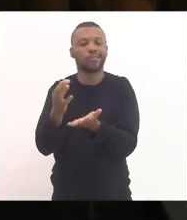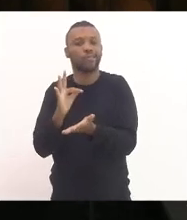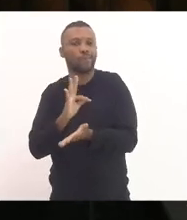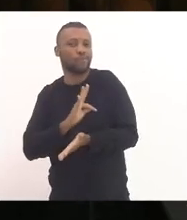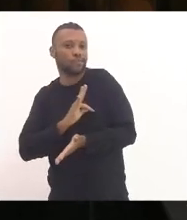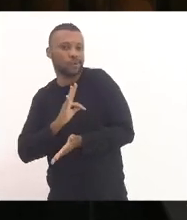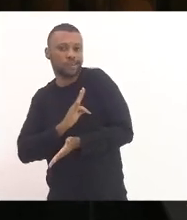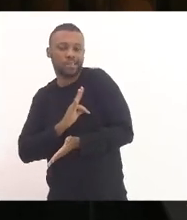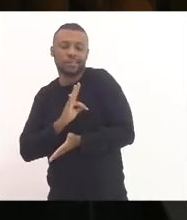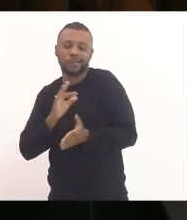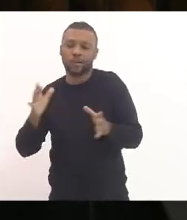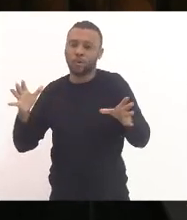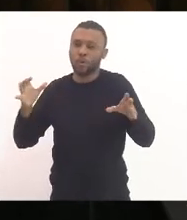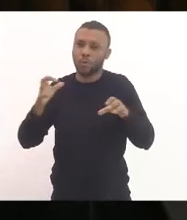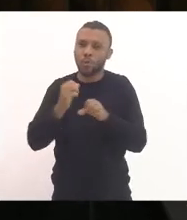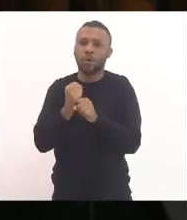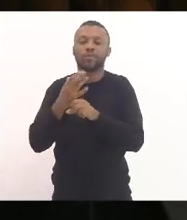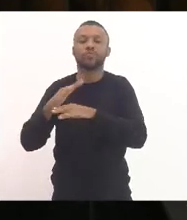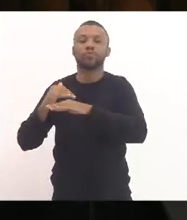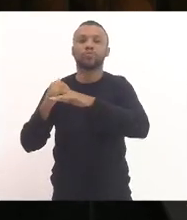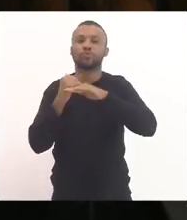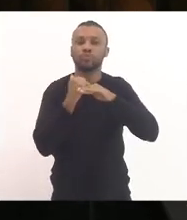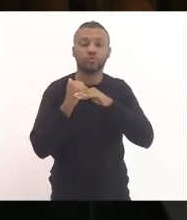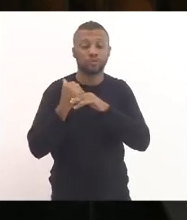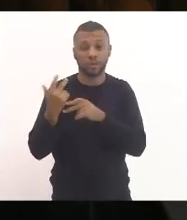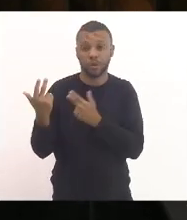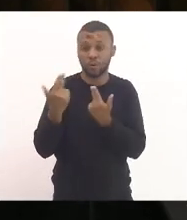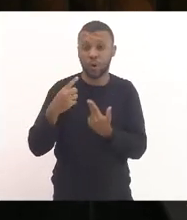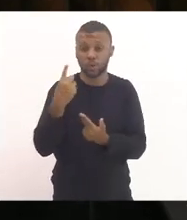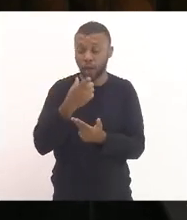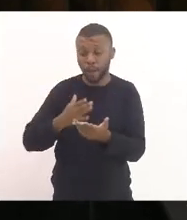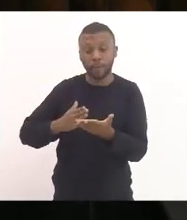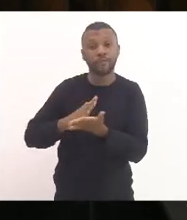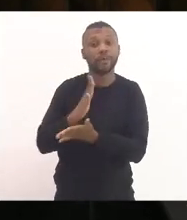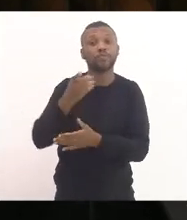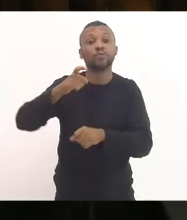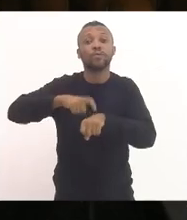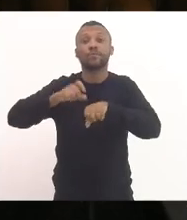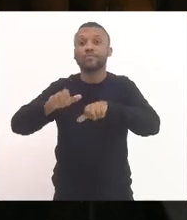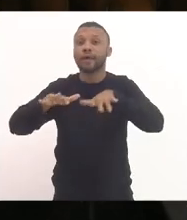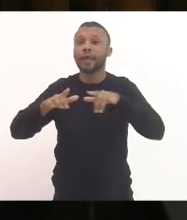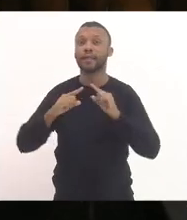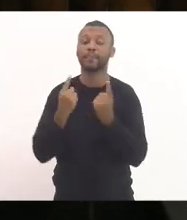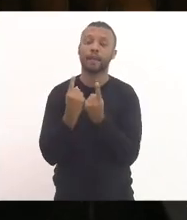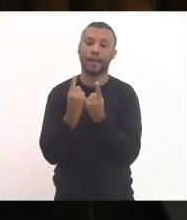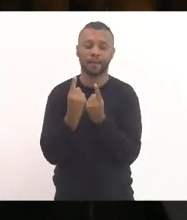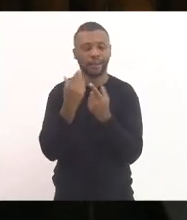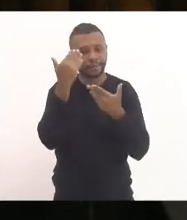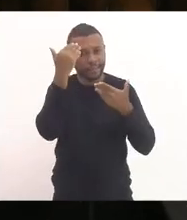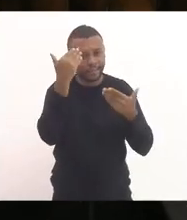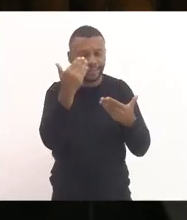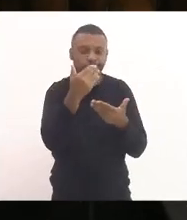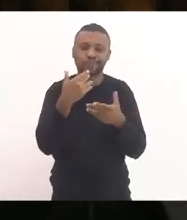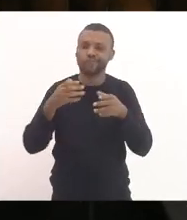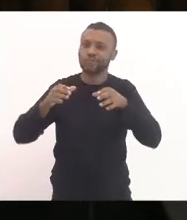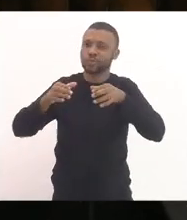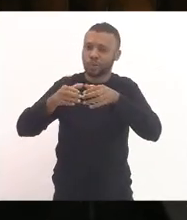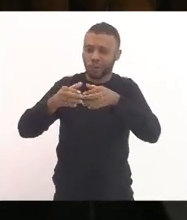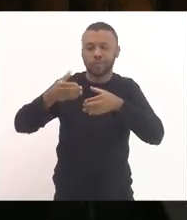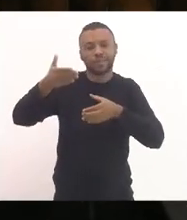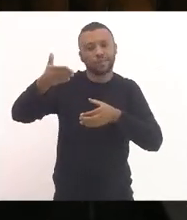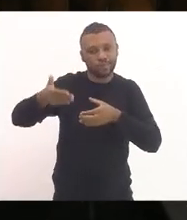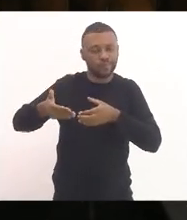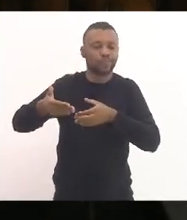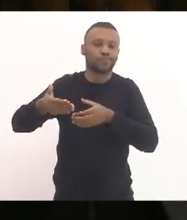Polícia Civil o tal qual aprovado e Assembleia do sindpol agradeço a oportunidade enorme dos meus amigos investigadores uma comissão e meu